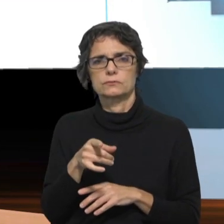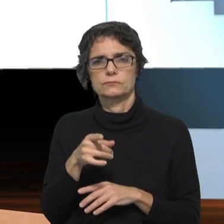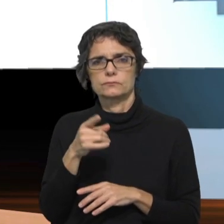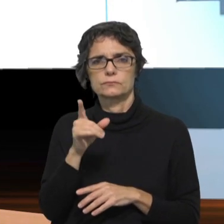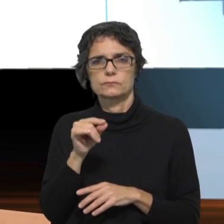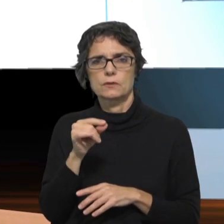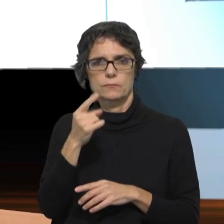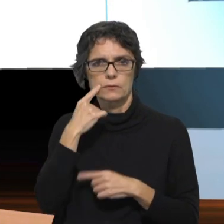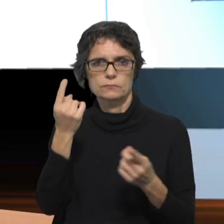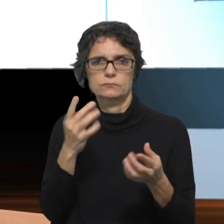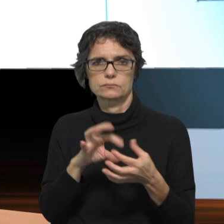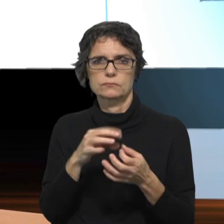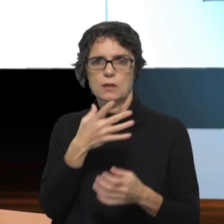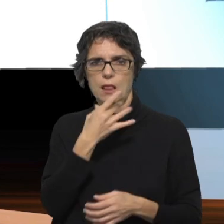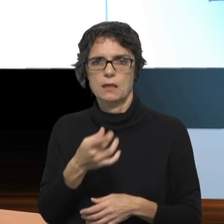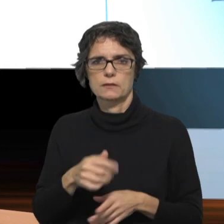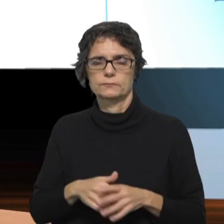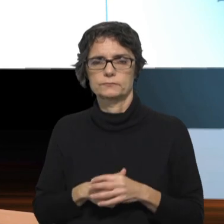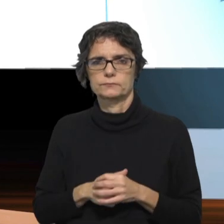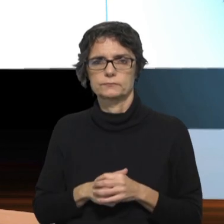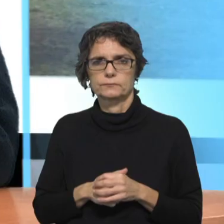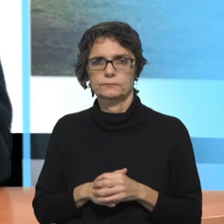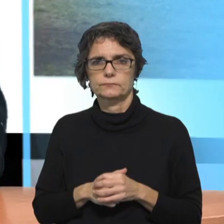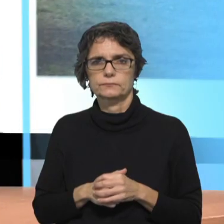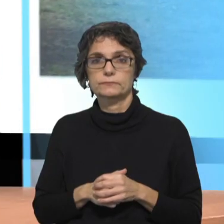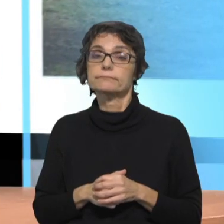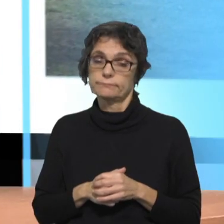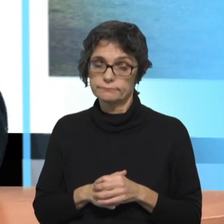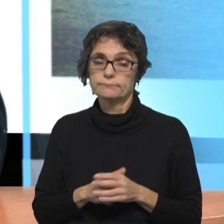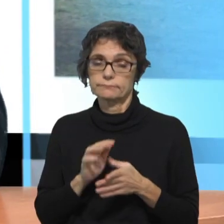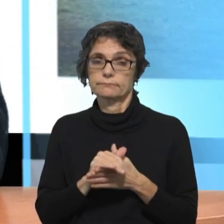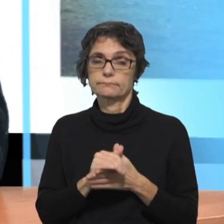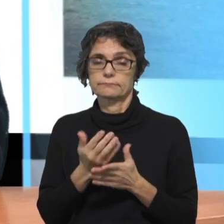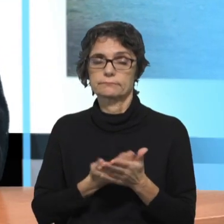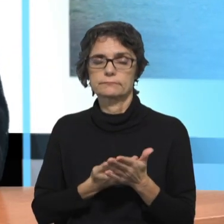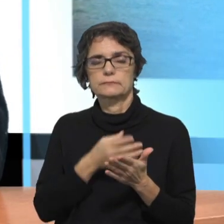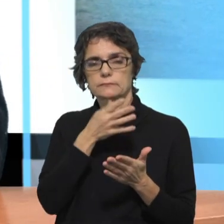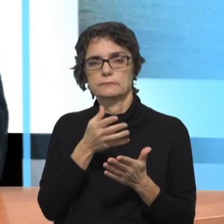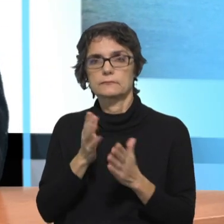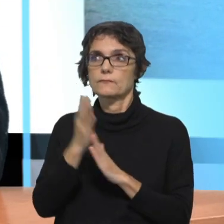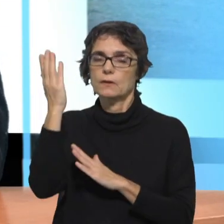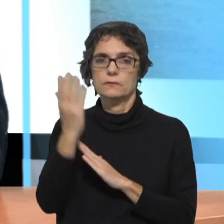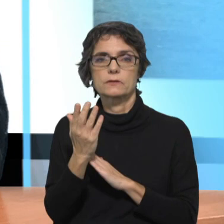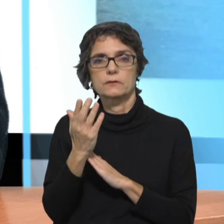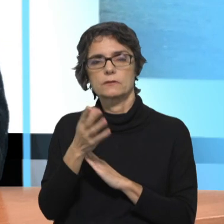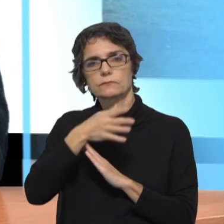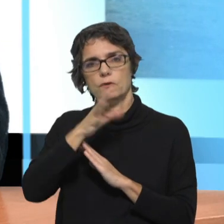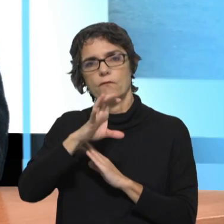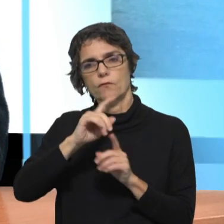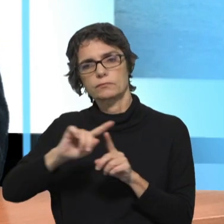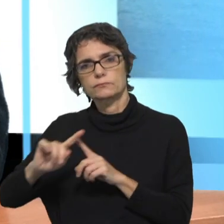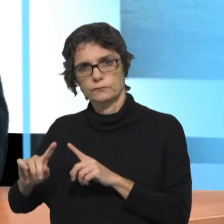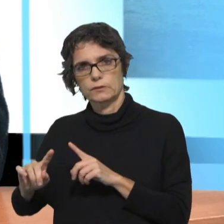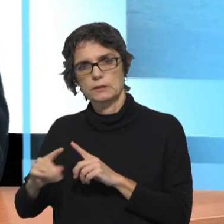mistério que é o Natal. Exatamente. A própria carta aos Hebreus, posteriormente, diz que Deus falou de muitos modos, outrora pelos profetas, e